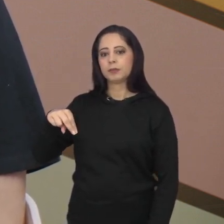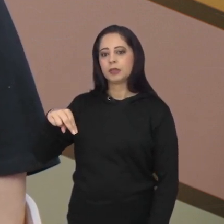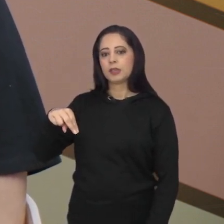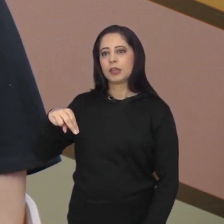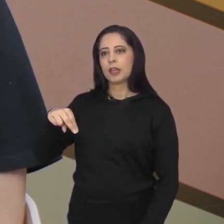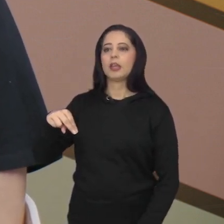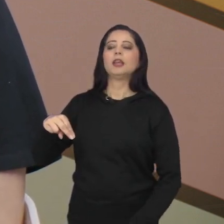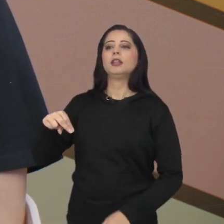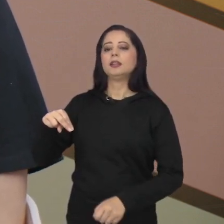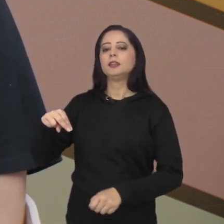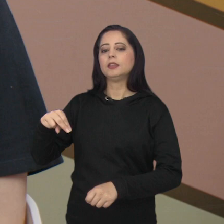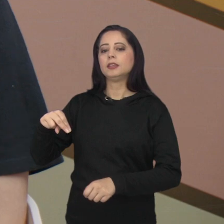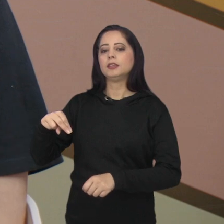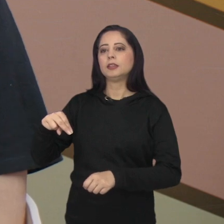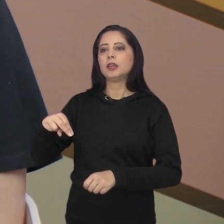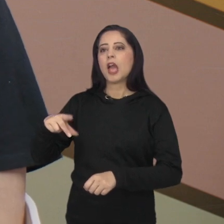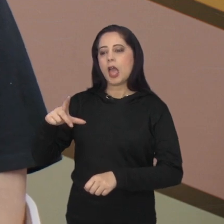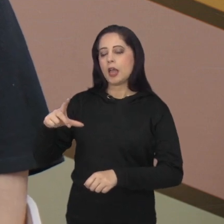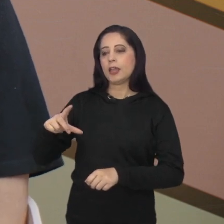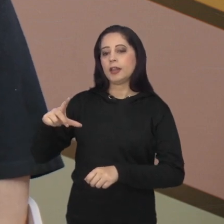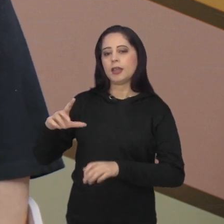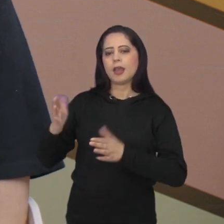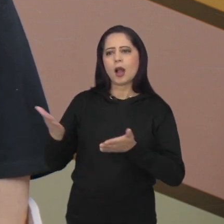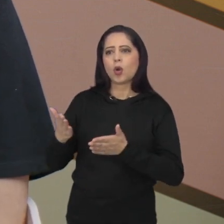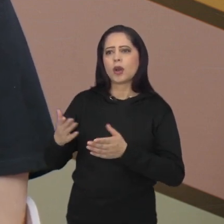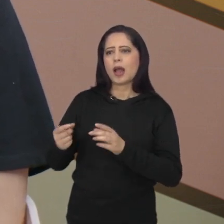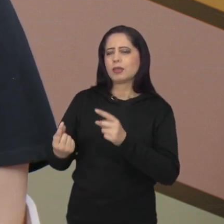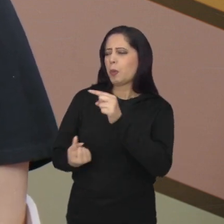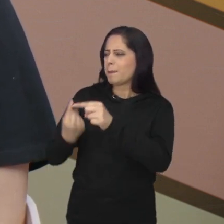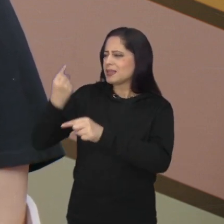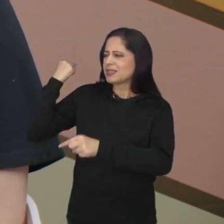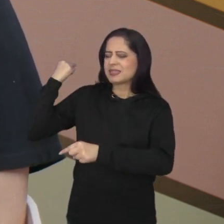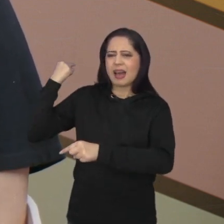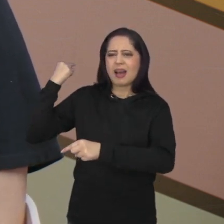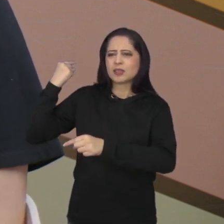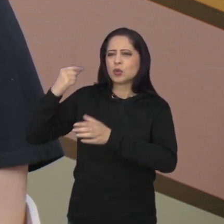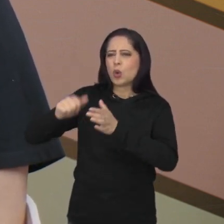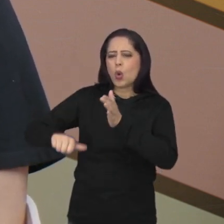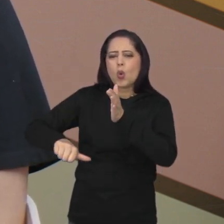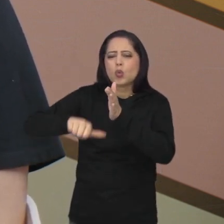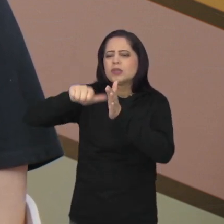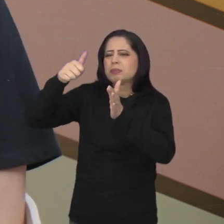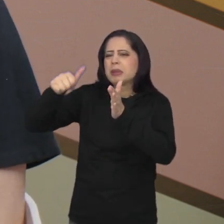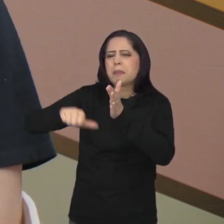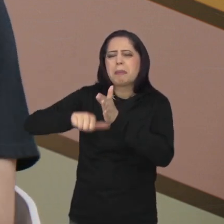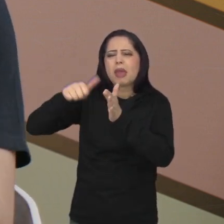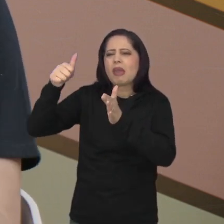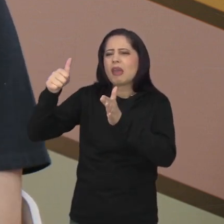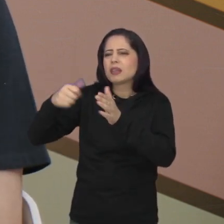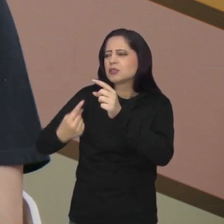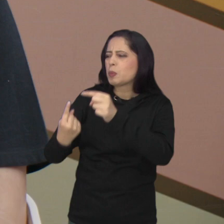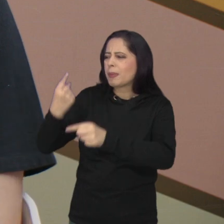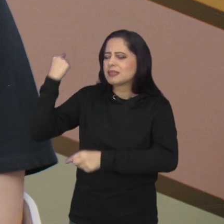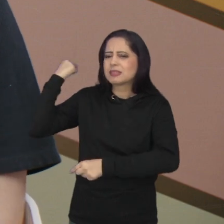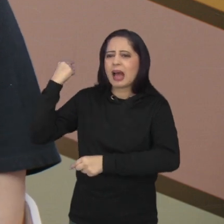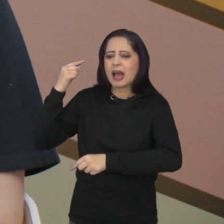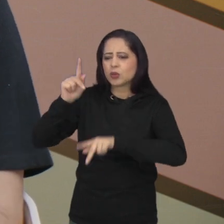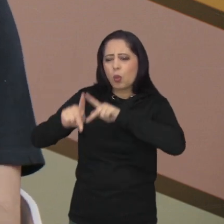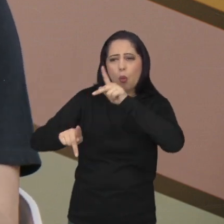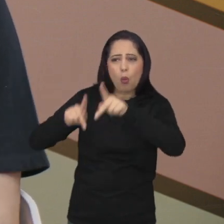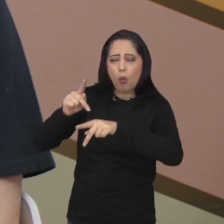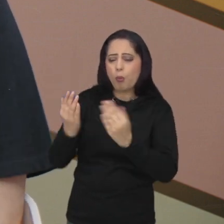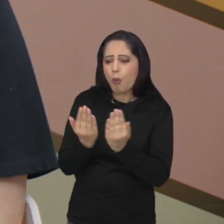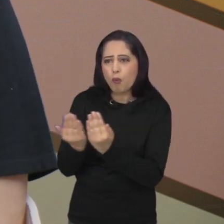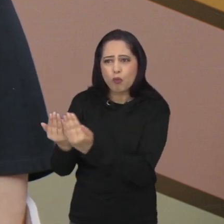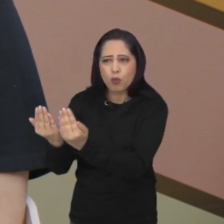tradição cristã, é uma prática milenar dos primeiros cristãos. Foi ele que nos anos 60 redescobriu essa prática e